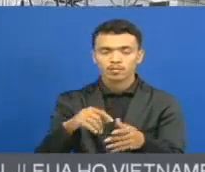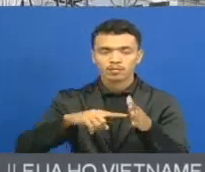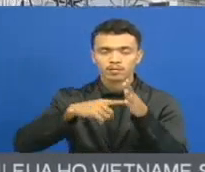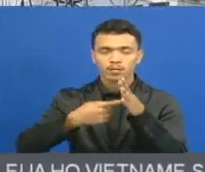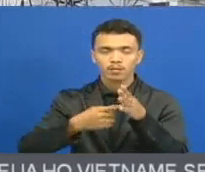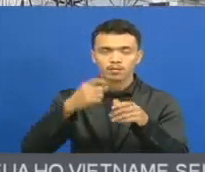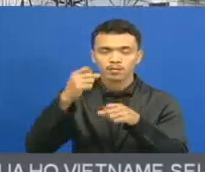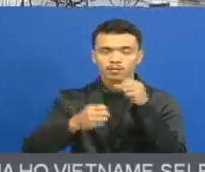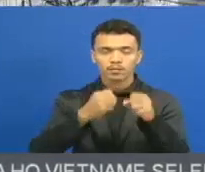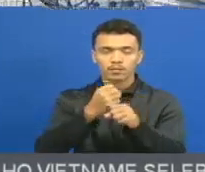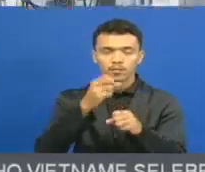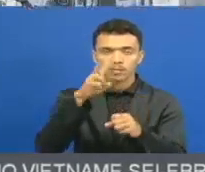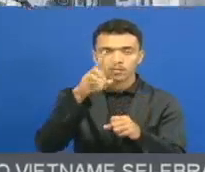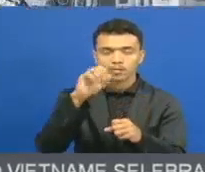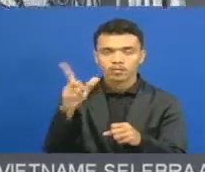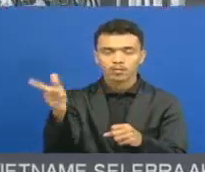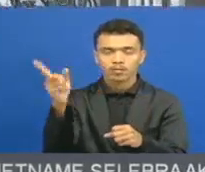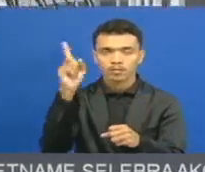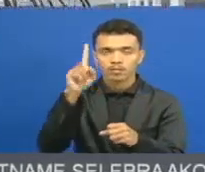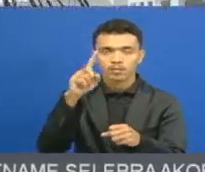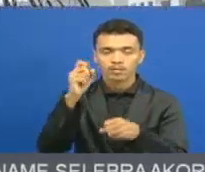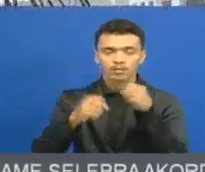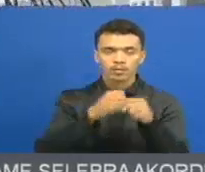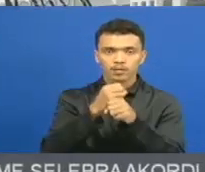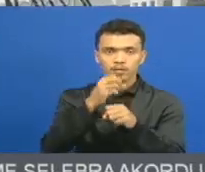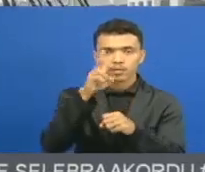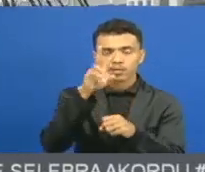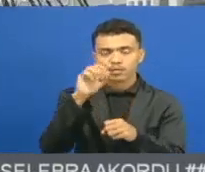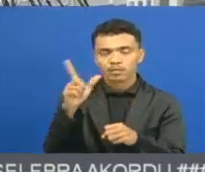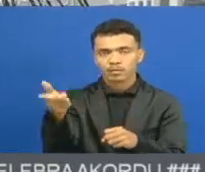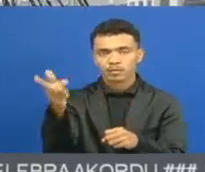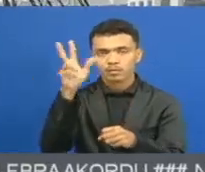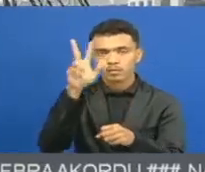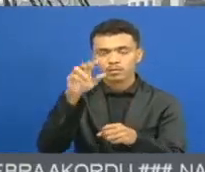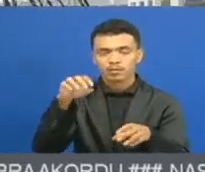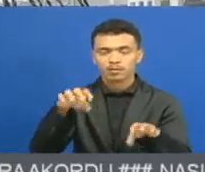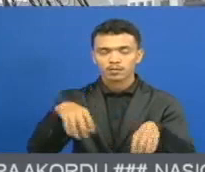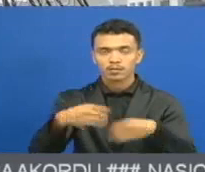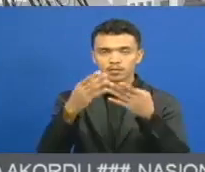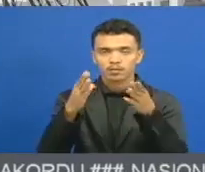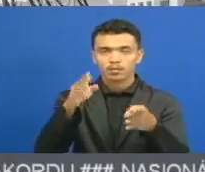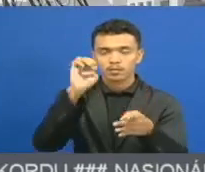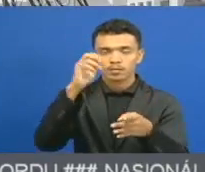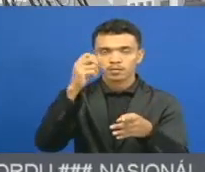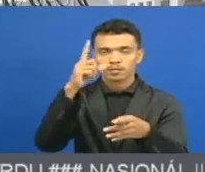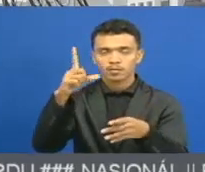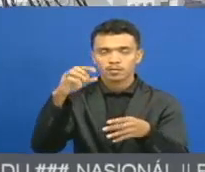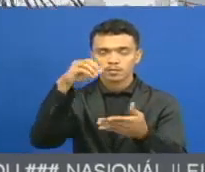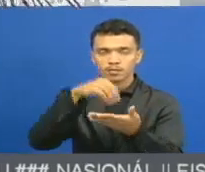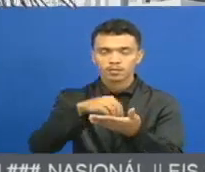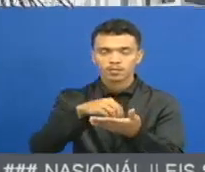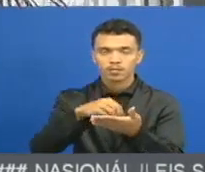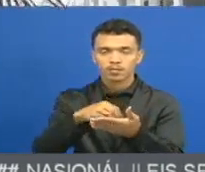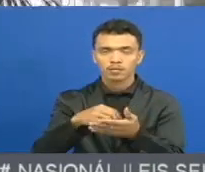se tinha um rua ronulo racing ida, to tinha um rua ronulo racing tolo. Técnico da TLP, monta uma contadores